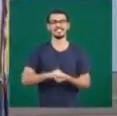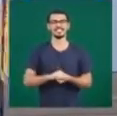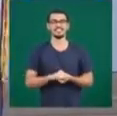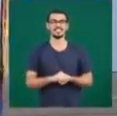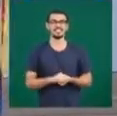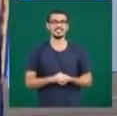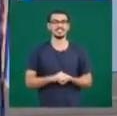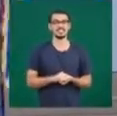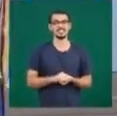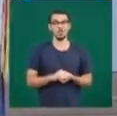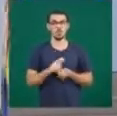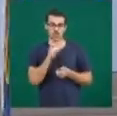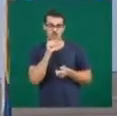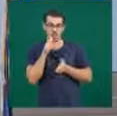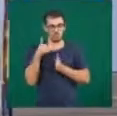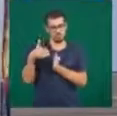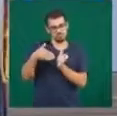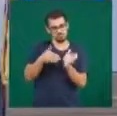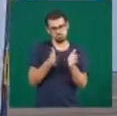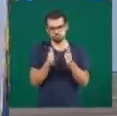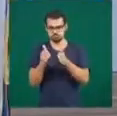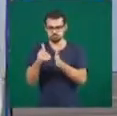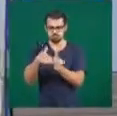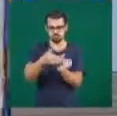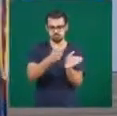O rio corre no leito,